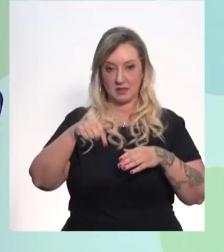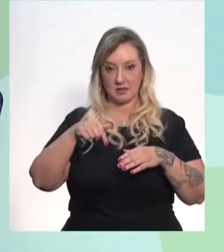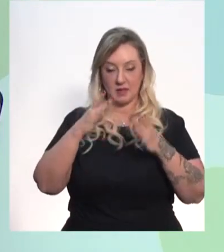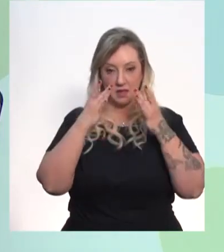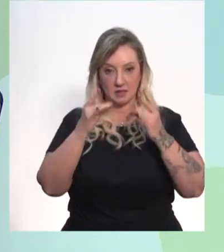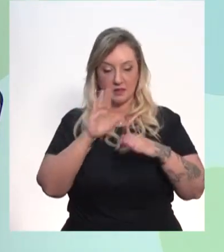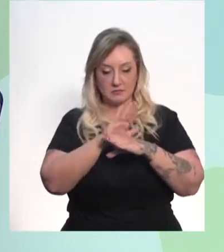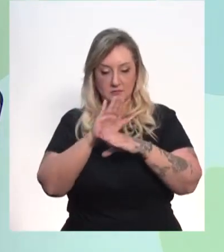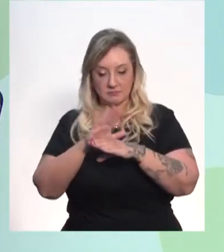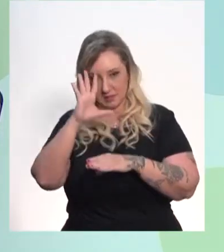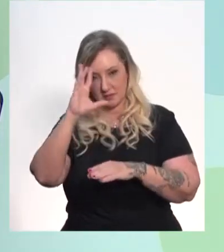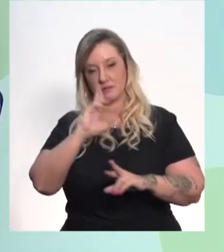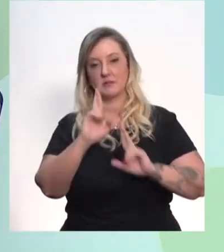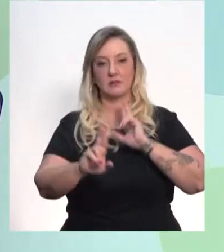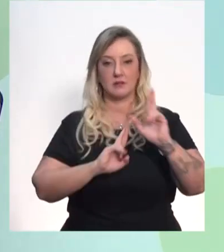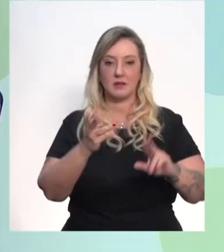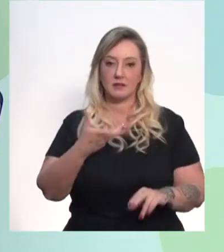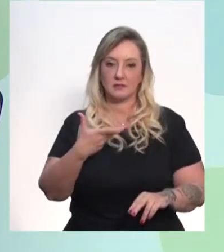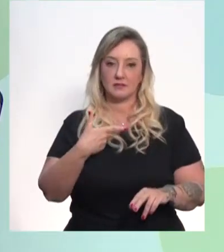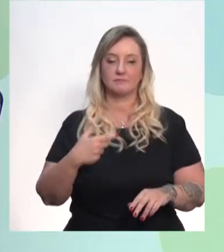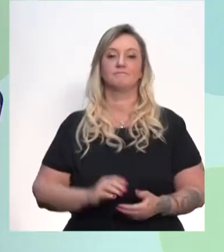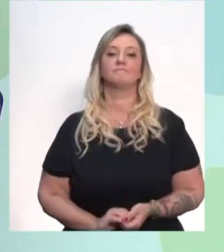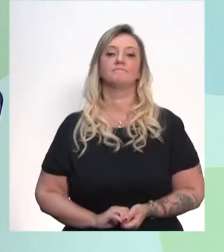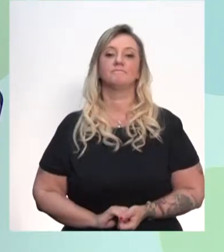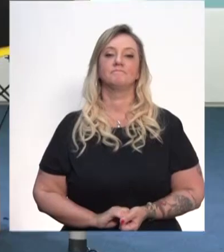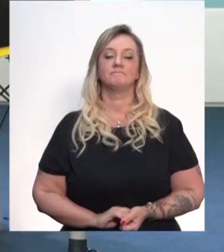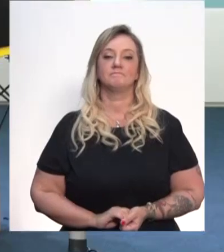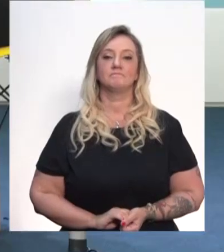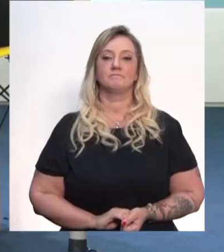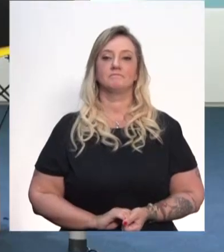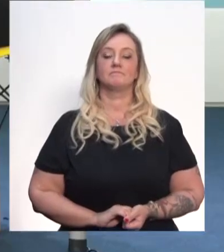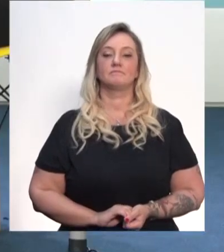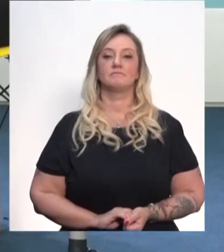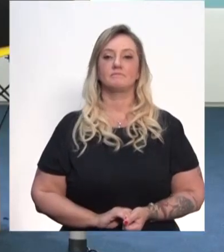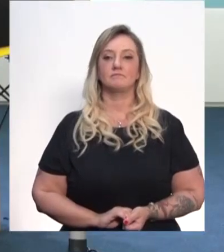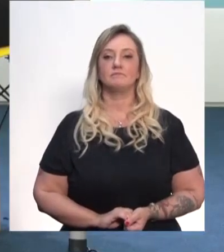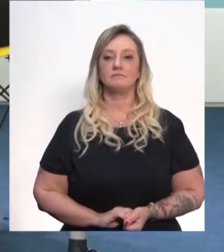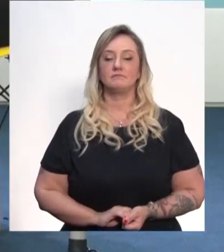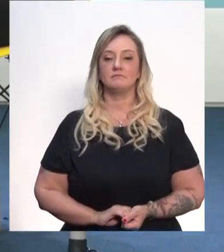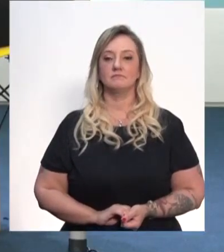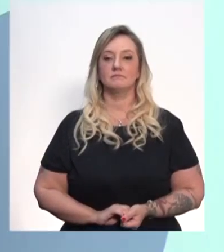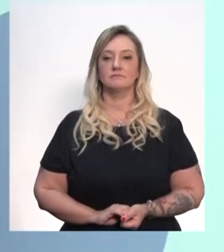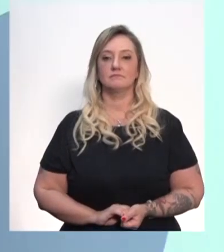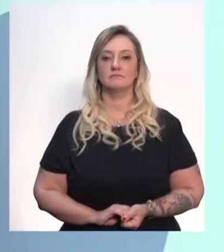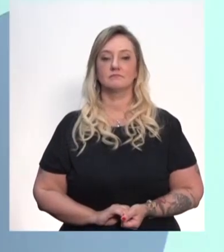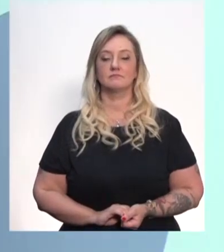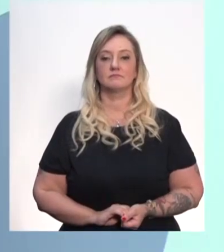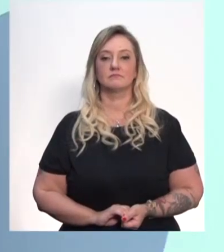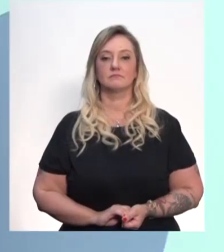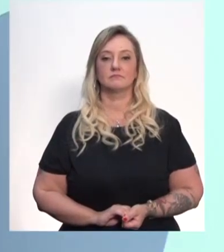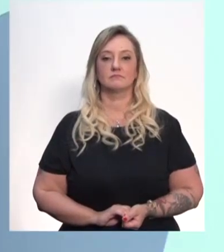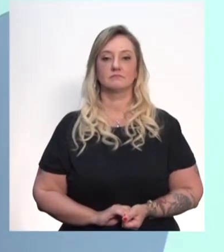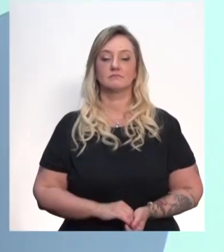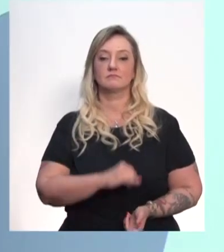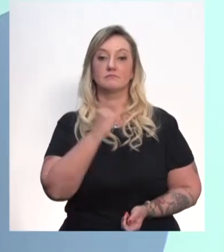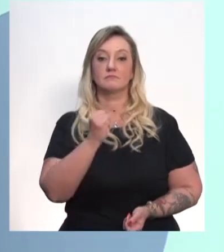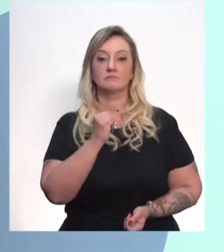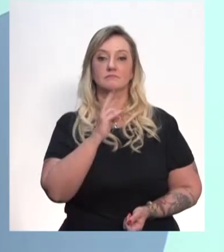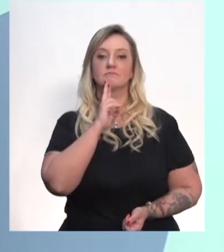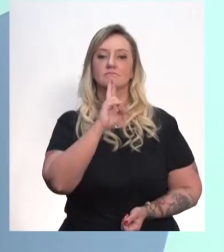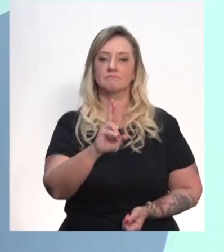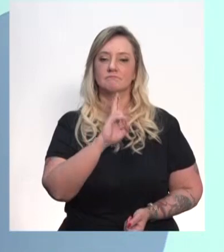nesse replanejamento 2020, nós temos aí o questionário. Então, é só clicar lá e responder